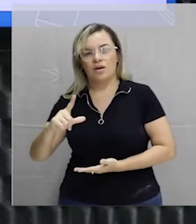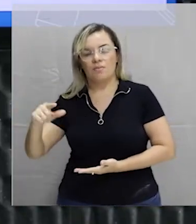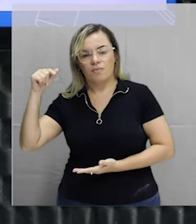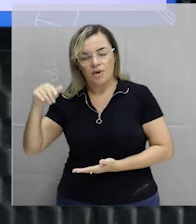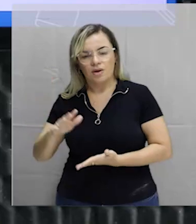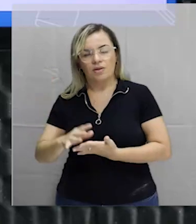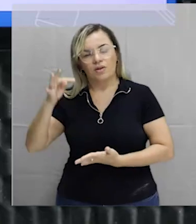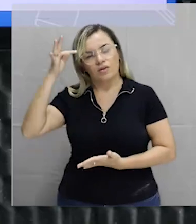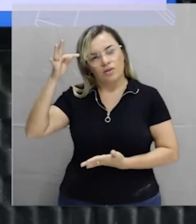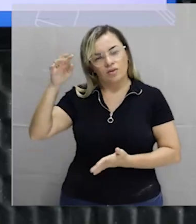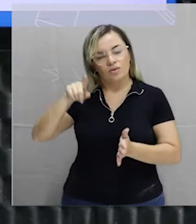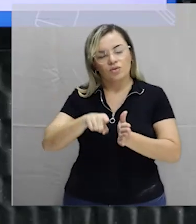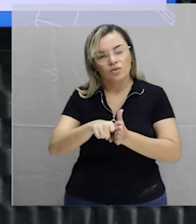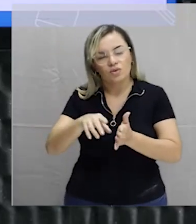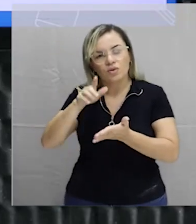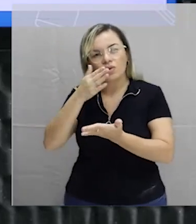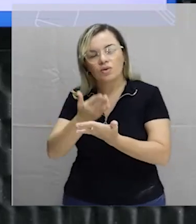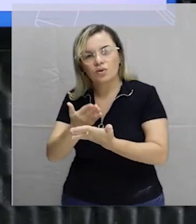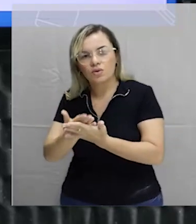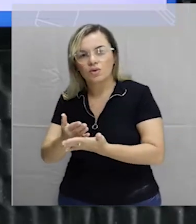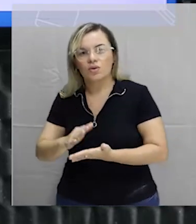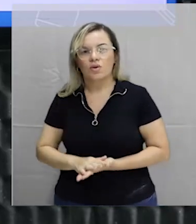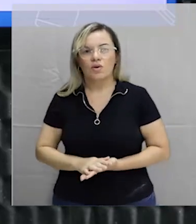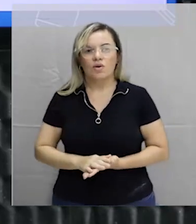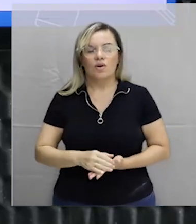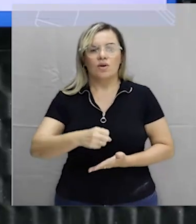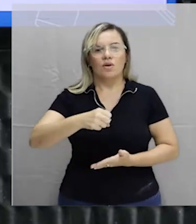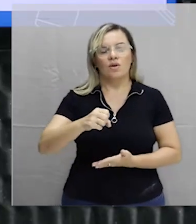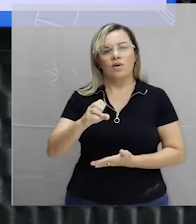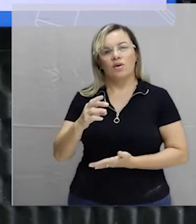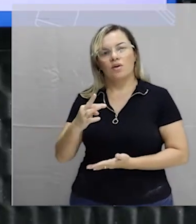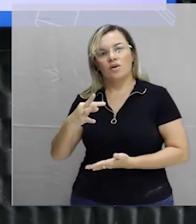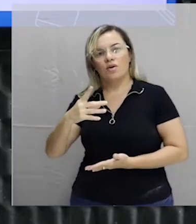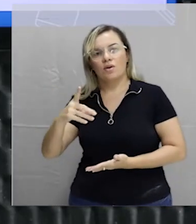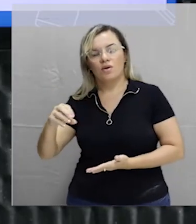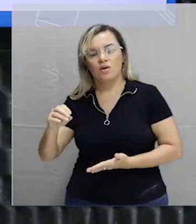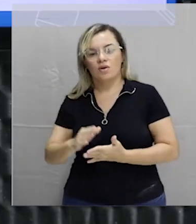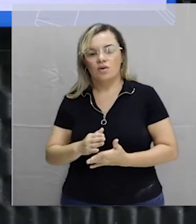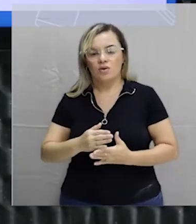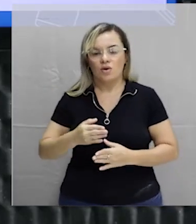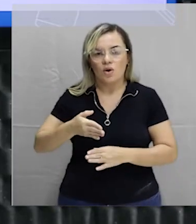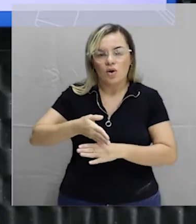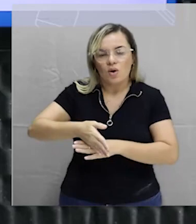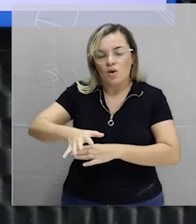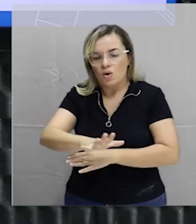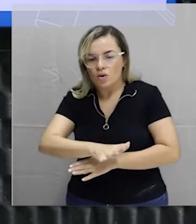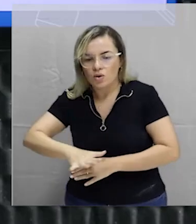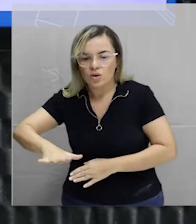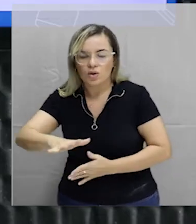para o Maranhão, pelo sertão de dentro, utilizando o rio São Francisco,